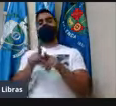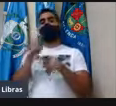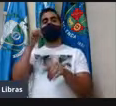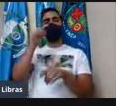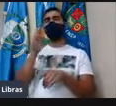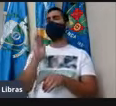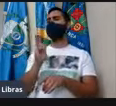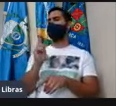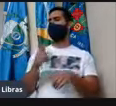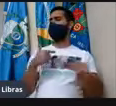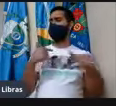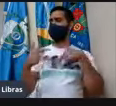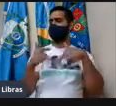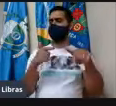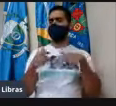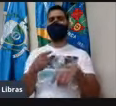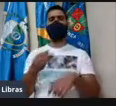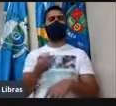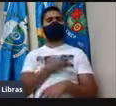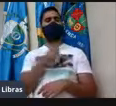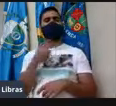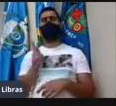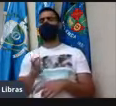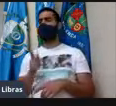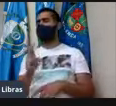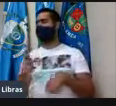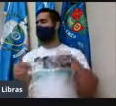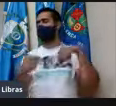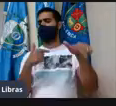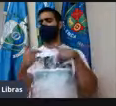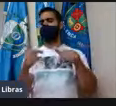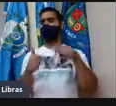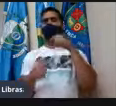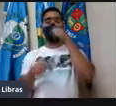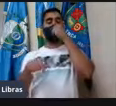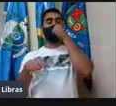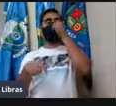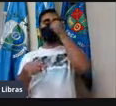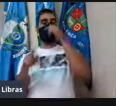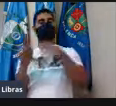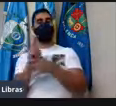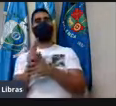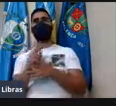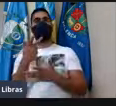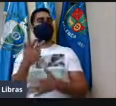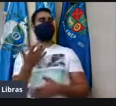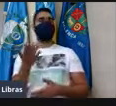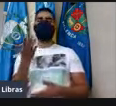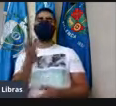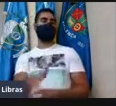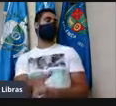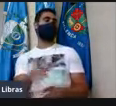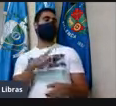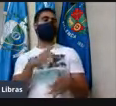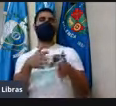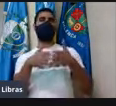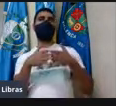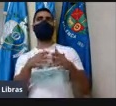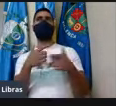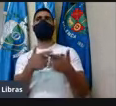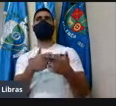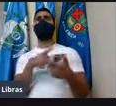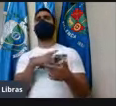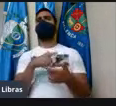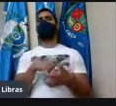já cansadas do trabalho, da vida toda prestada de serviço ao município, desistem de tirar sua licença-prêmio por